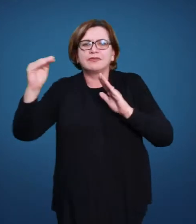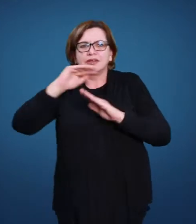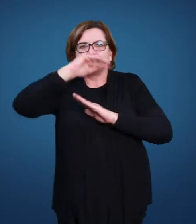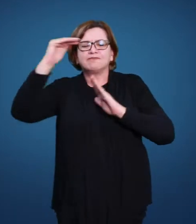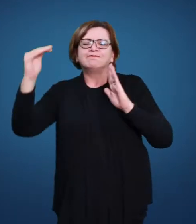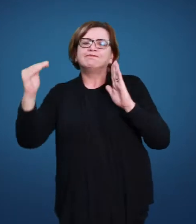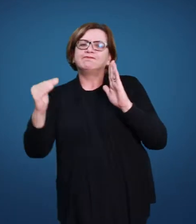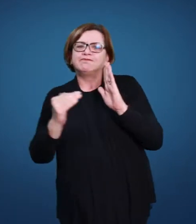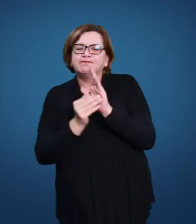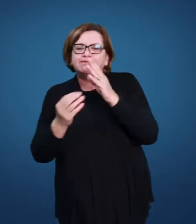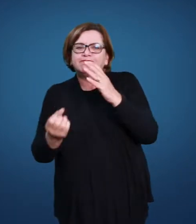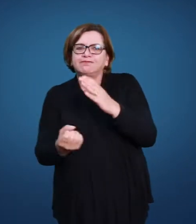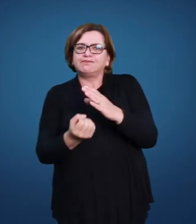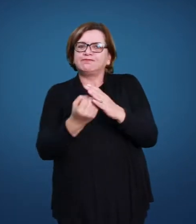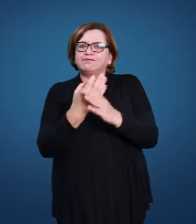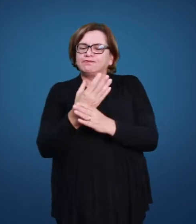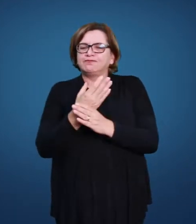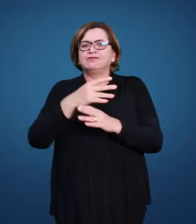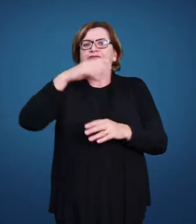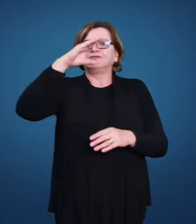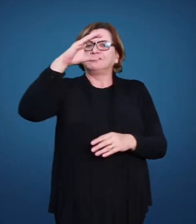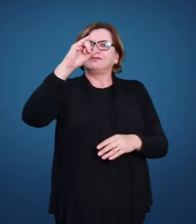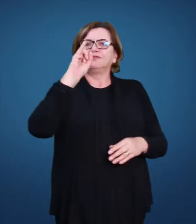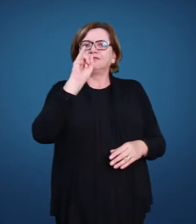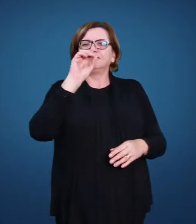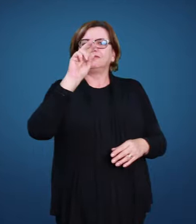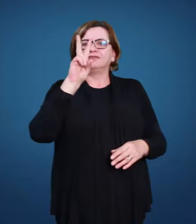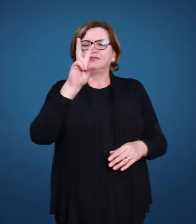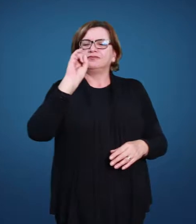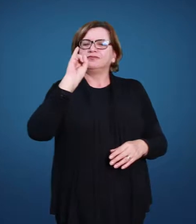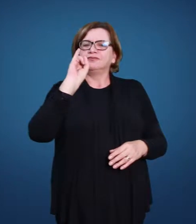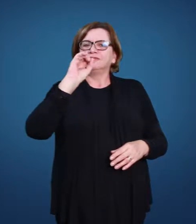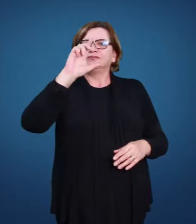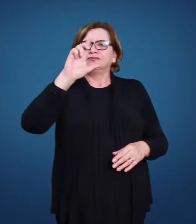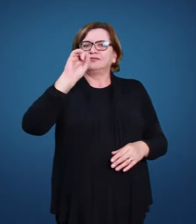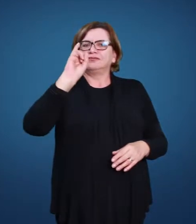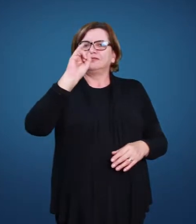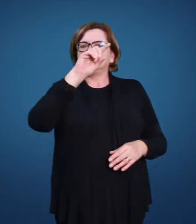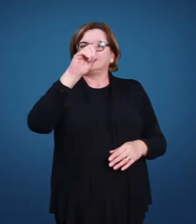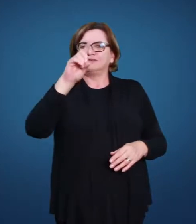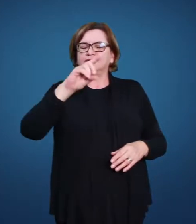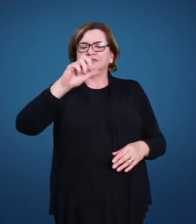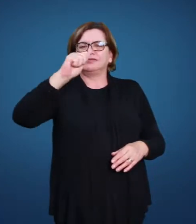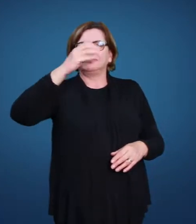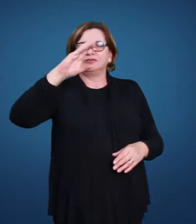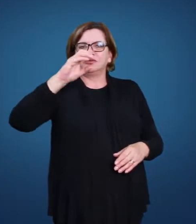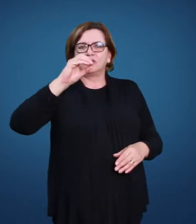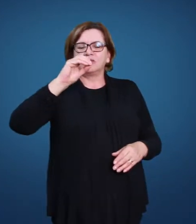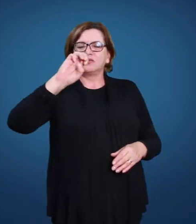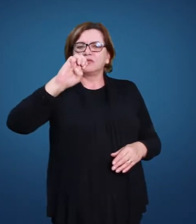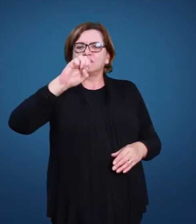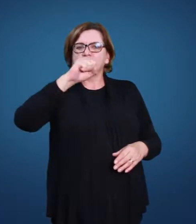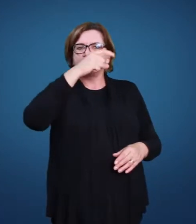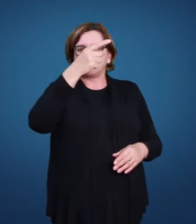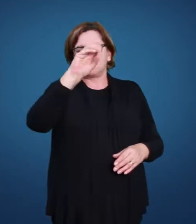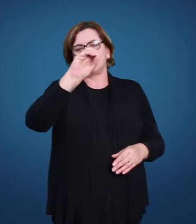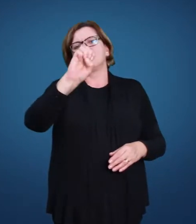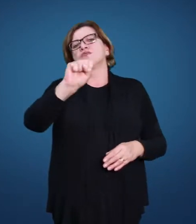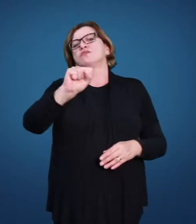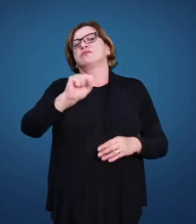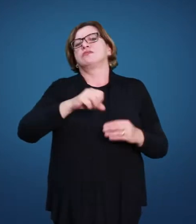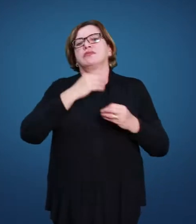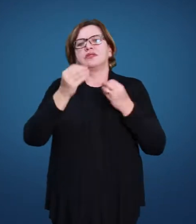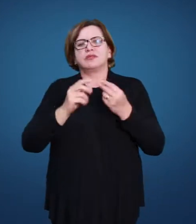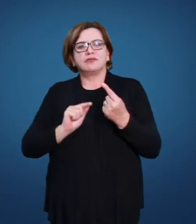o surgimento das primeiras civilizações e, consequentemente, o Renascimento. O objetivo central nessas